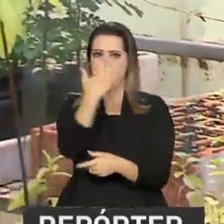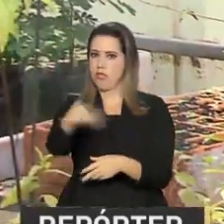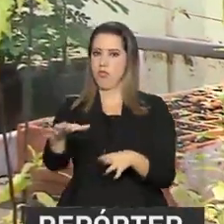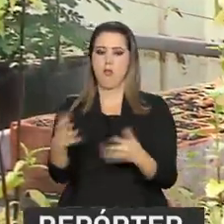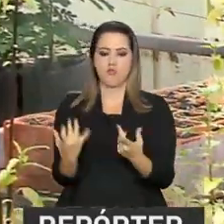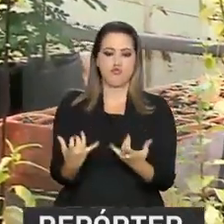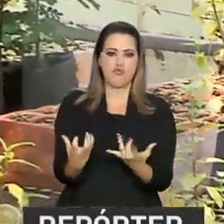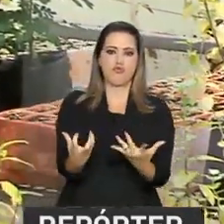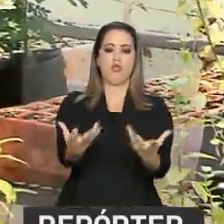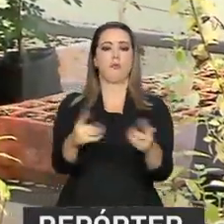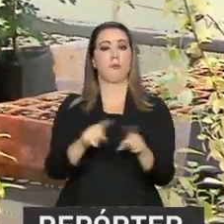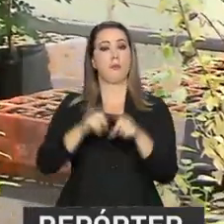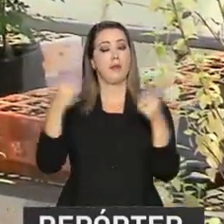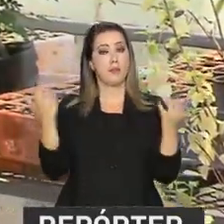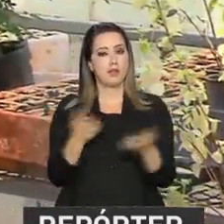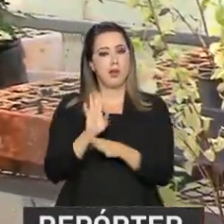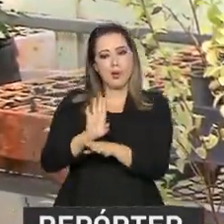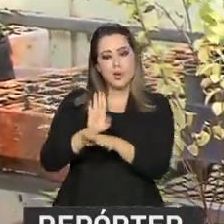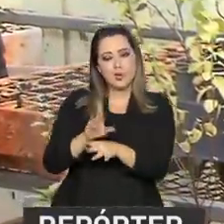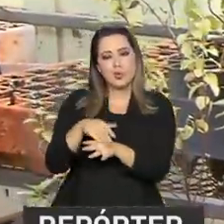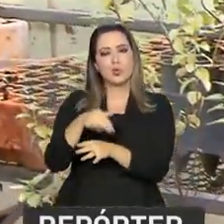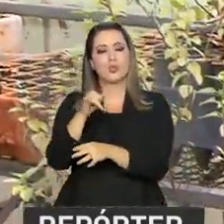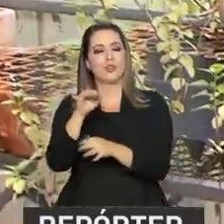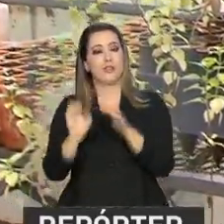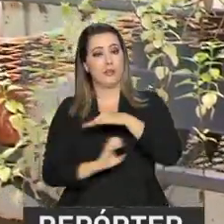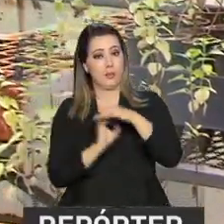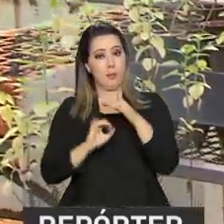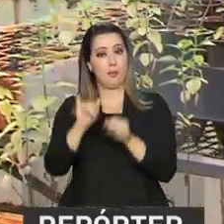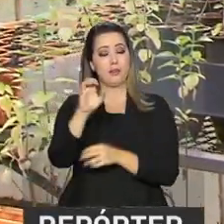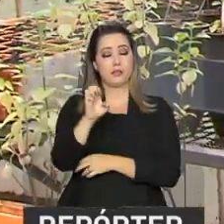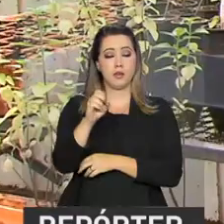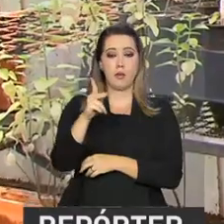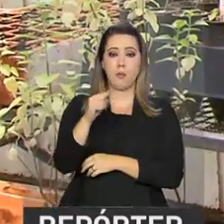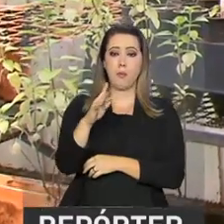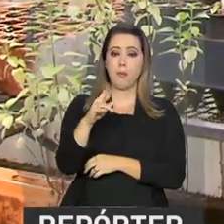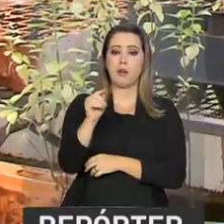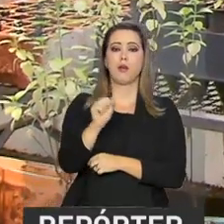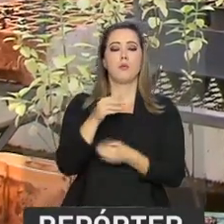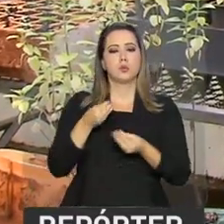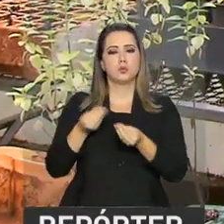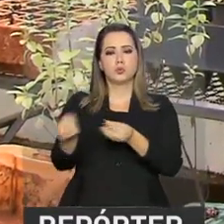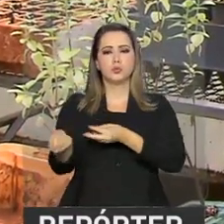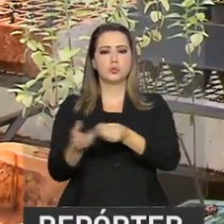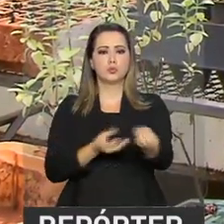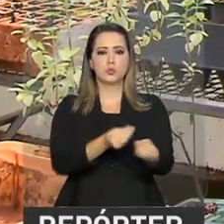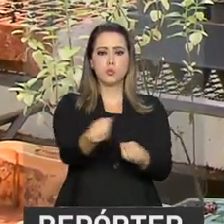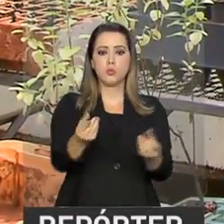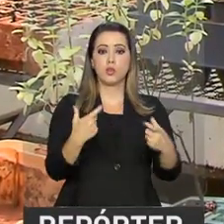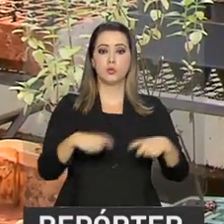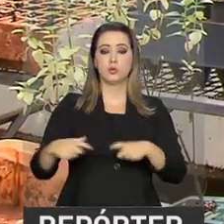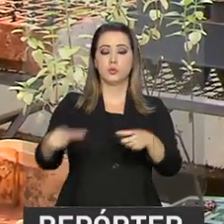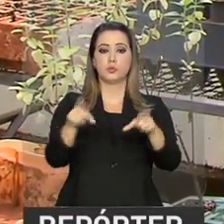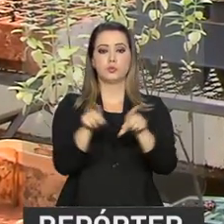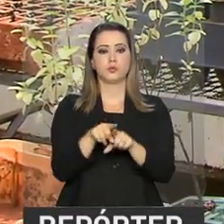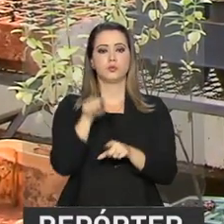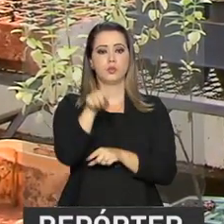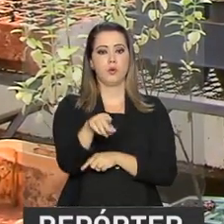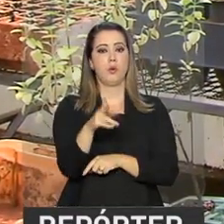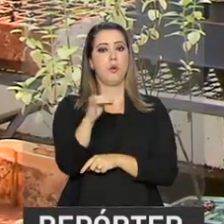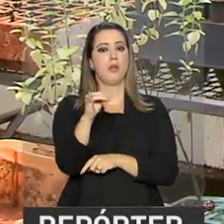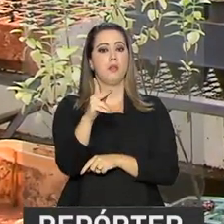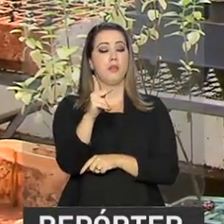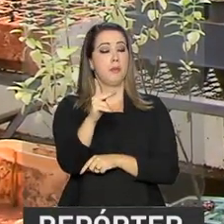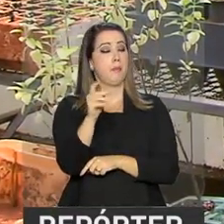a biodiversidade do parque começa a se recuperar. Mudas e sementes de espécies nativas do Cerrado, como este